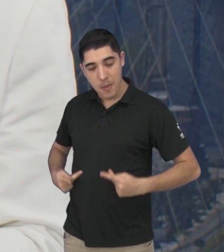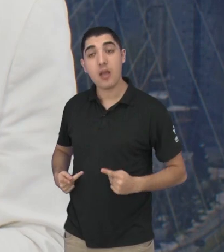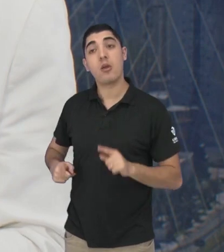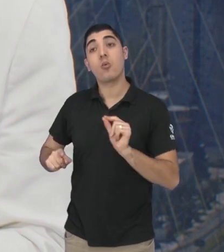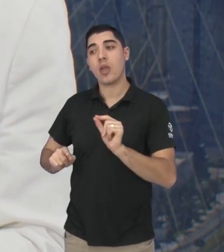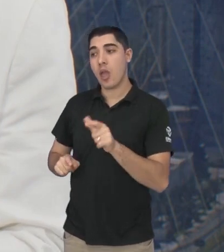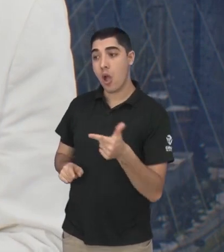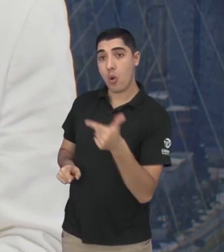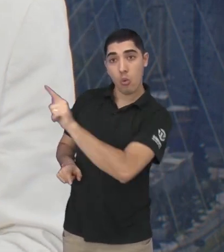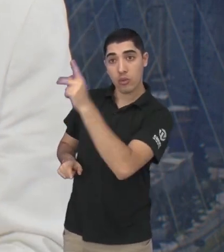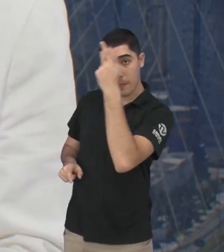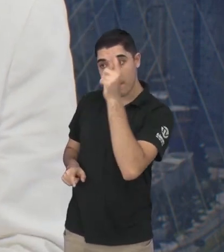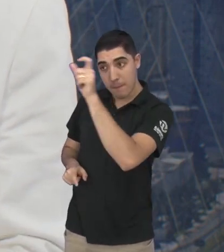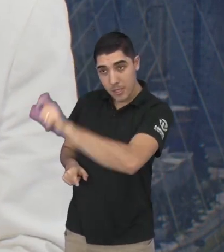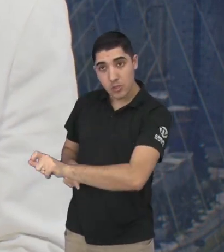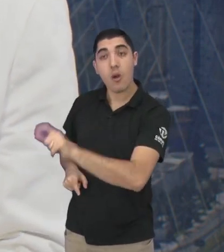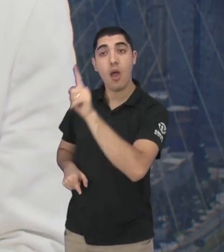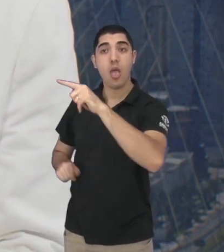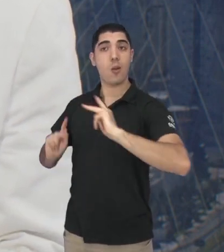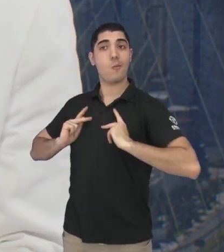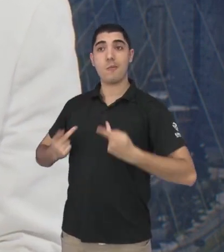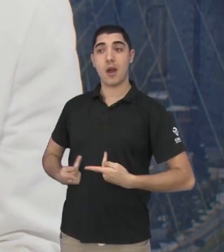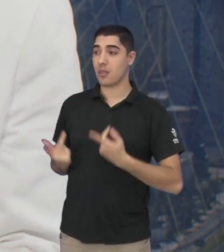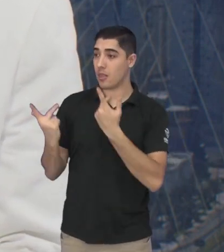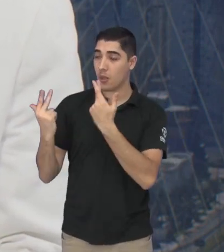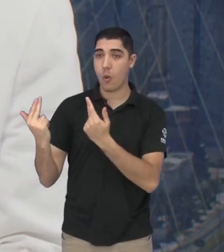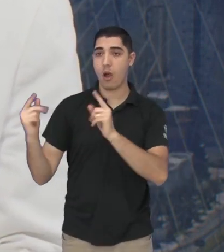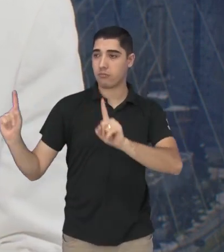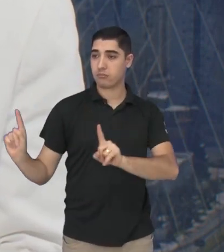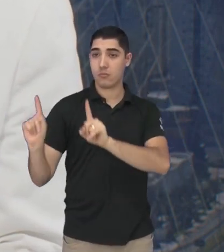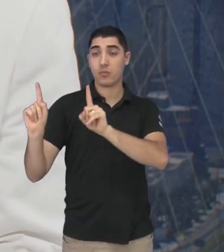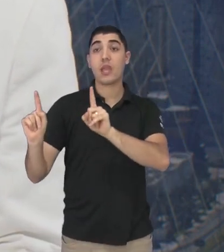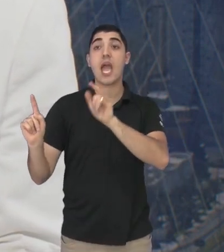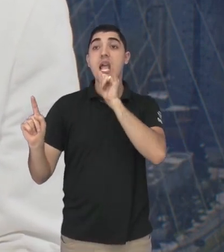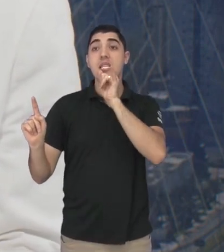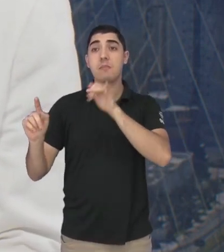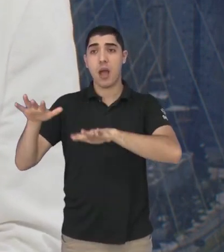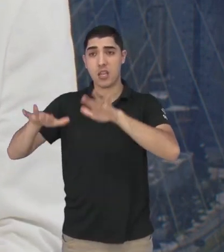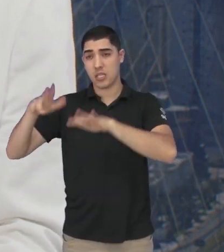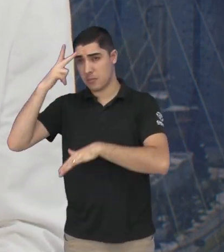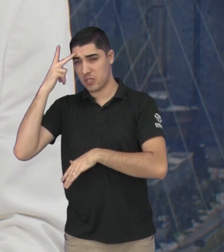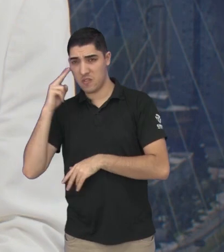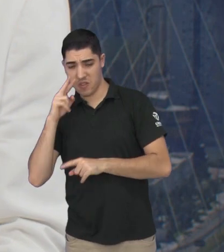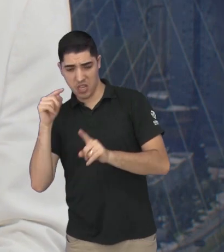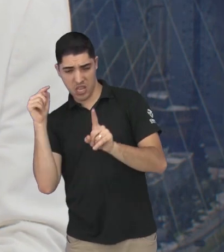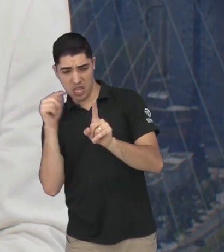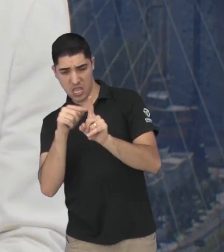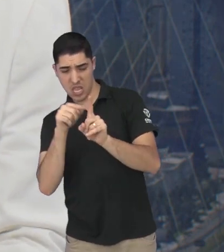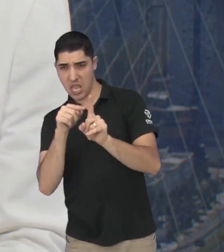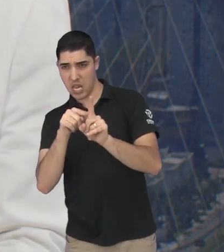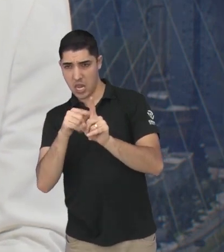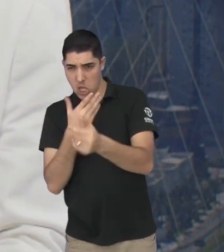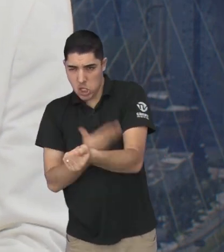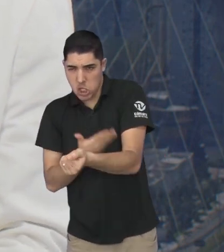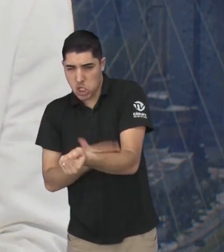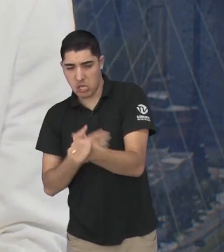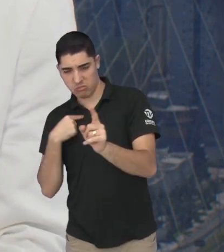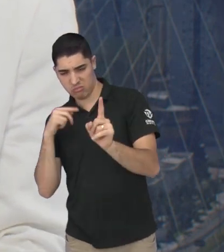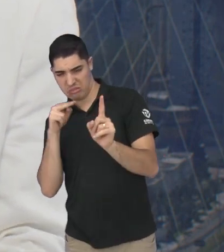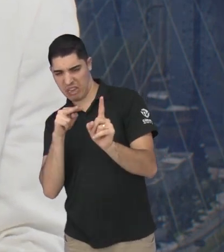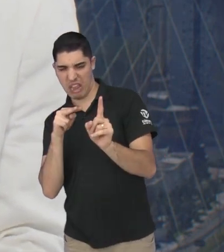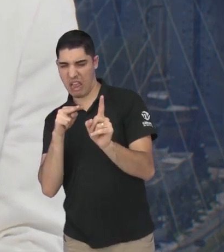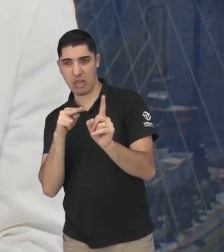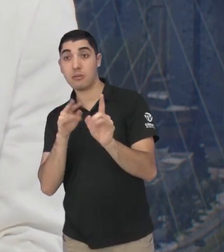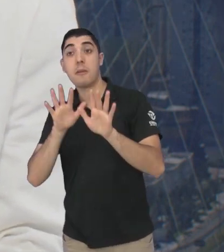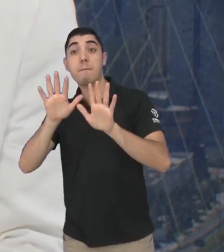o outro, ele é um ser humano. E às vezes quando você olha para um dependente, olha uma pessoa, tem pessoas que têm aversão,